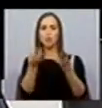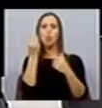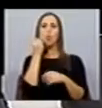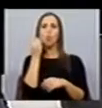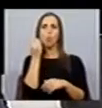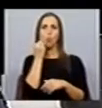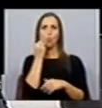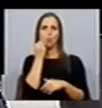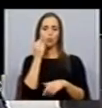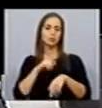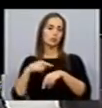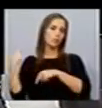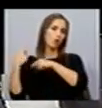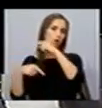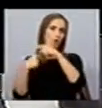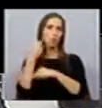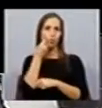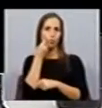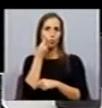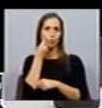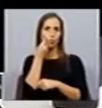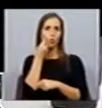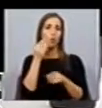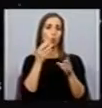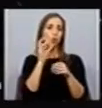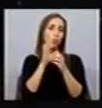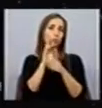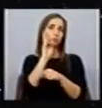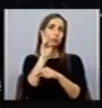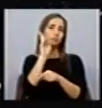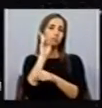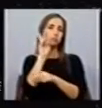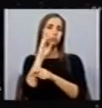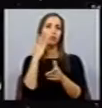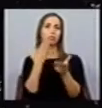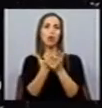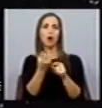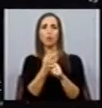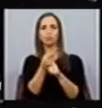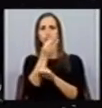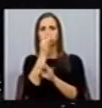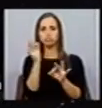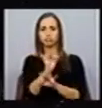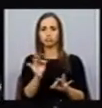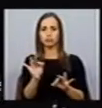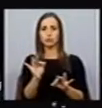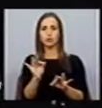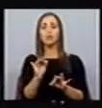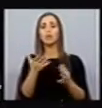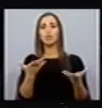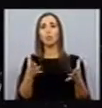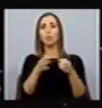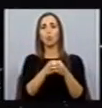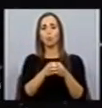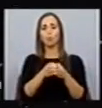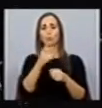ao longo do tempo. E esse conjunto de observações tem dado resultados absolutamente deliciosos para os astrónomos. E então um conjunto de